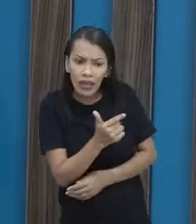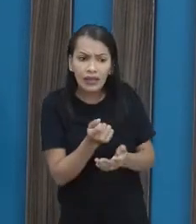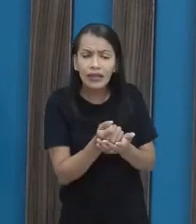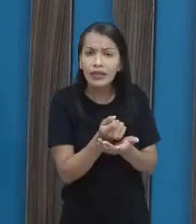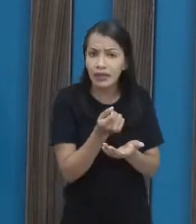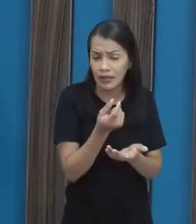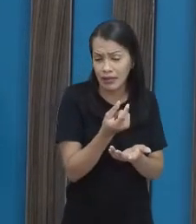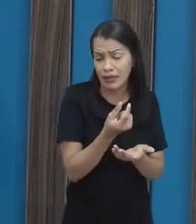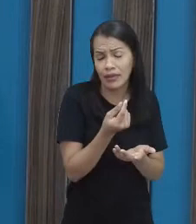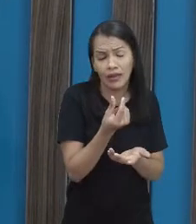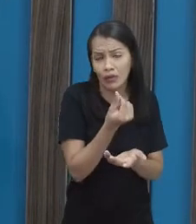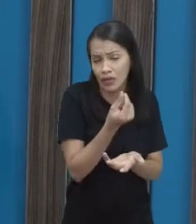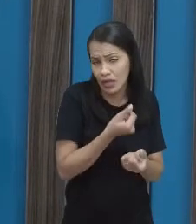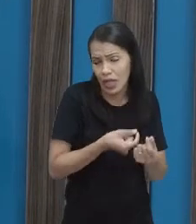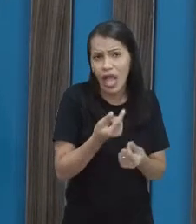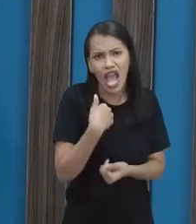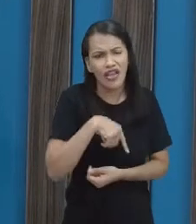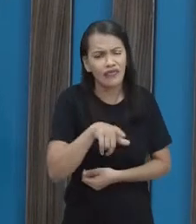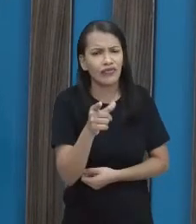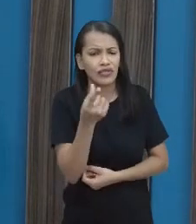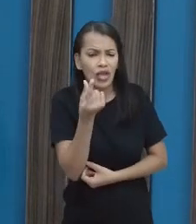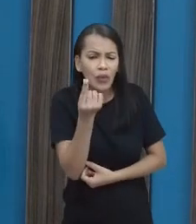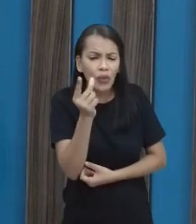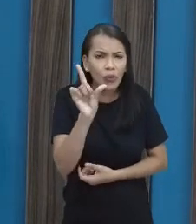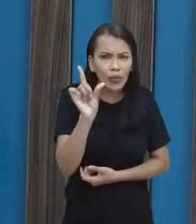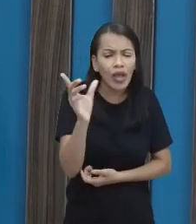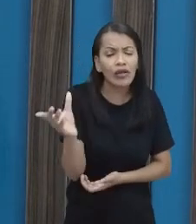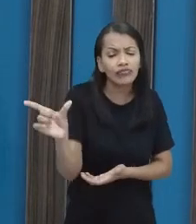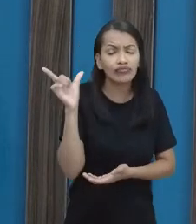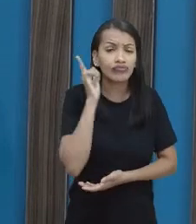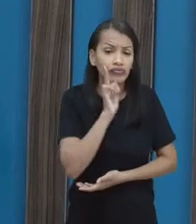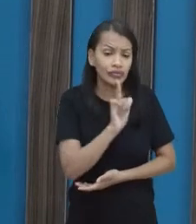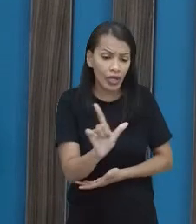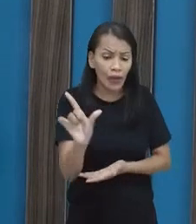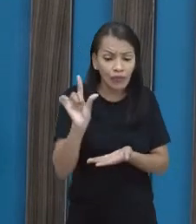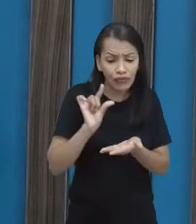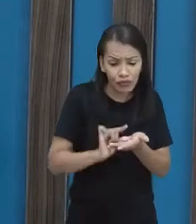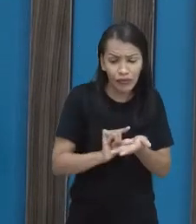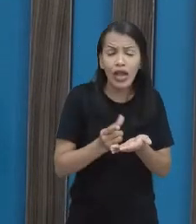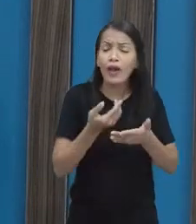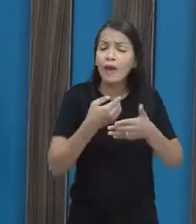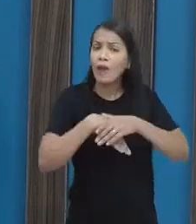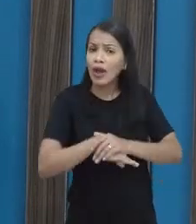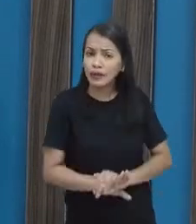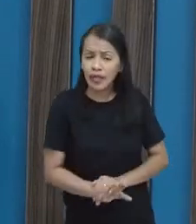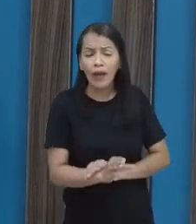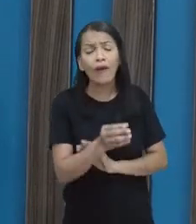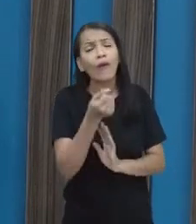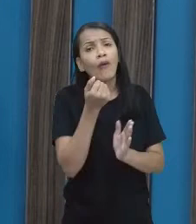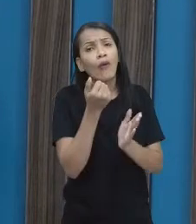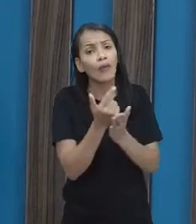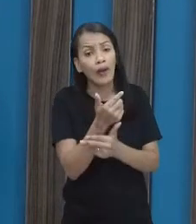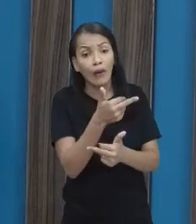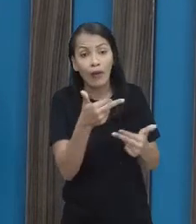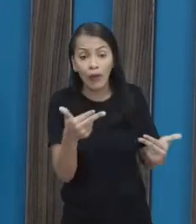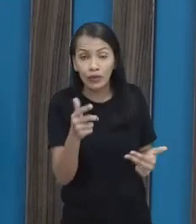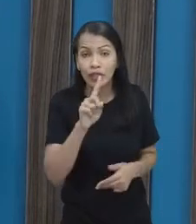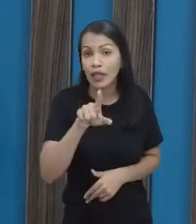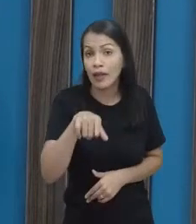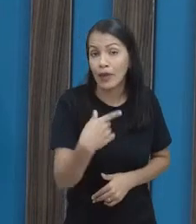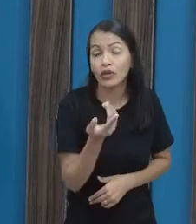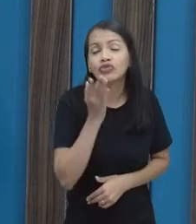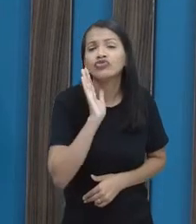às vezes você ganha, né, um pequeno valor. E ao invés de você guardar para comprar alguma coisa depois, você quer sair